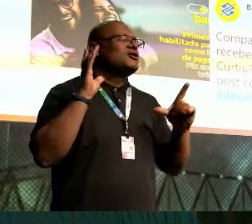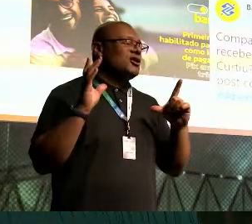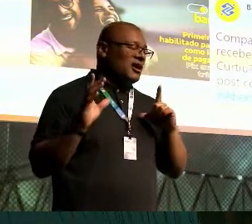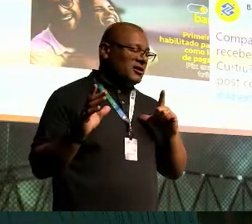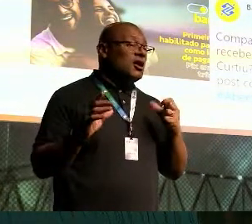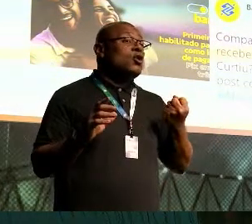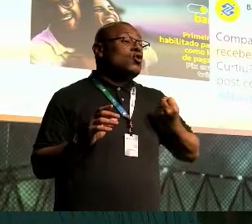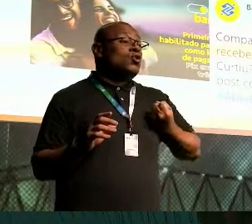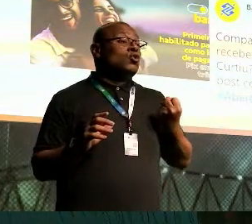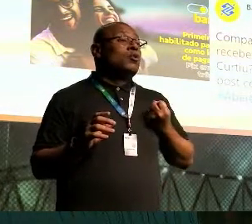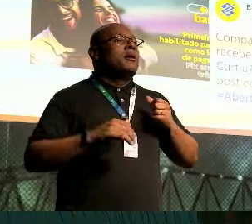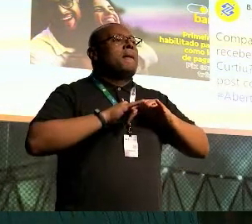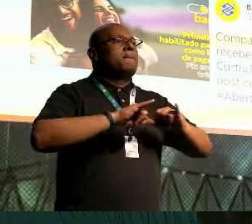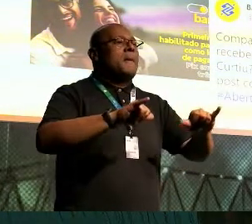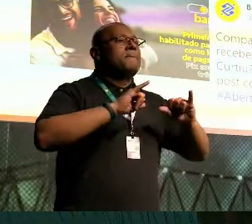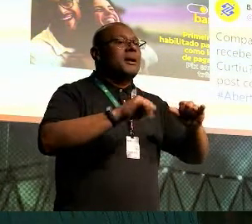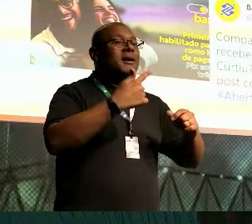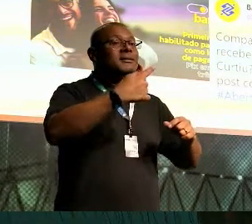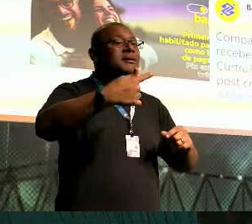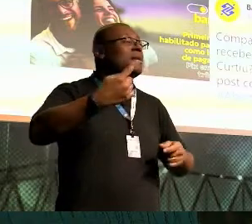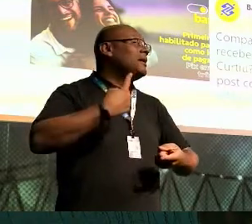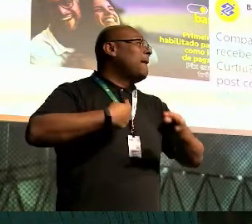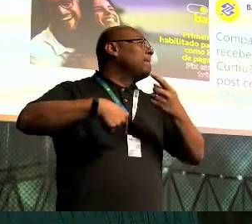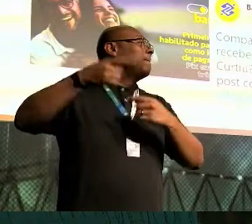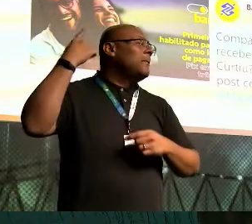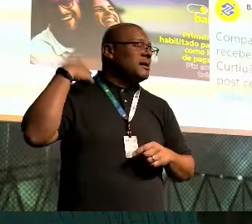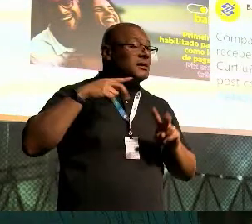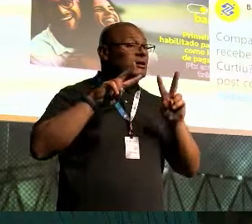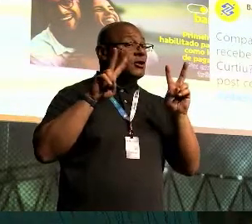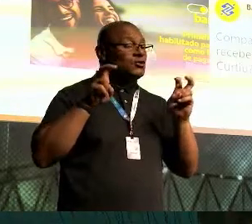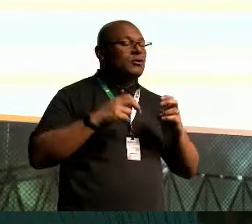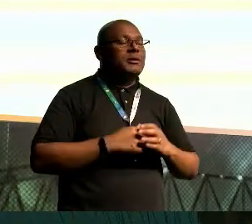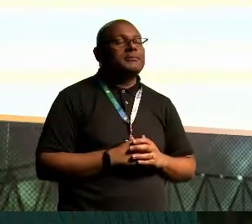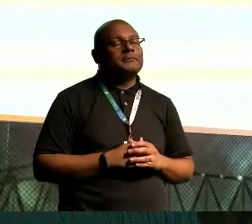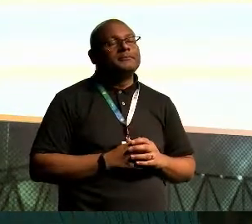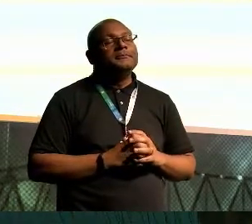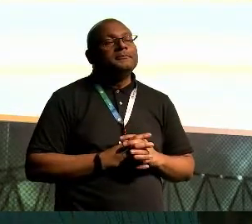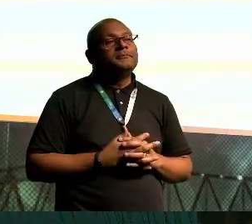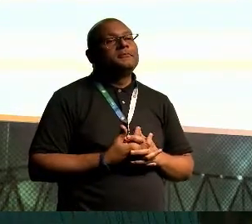alguns números que eles lançaram na semana retrasada em relação a isso.